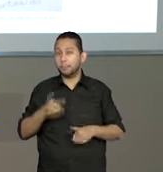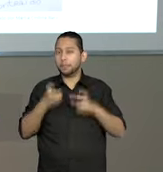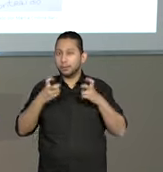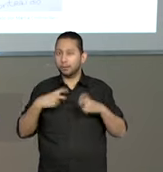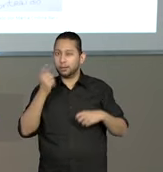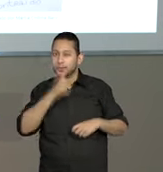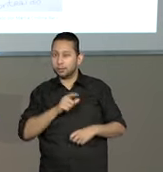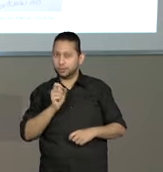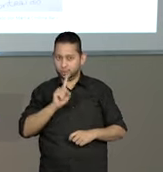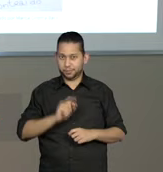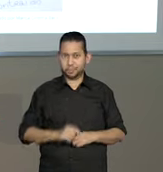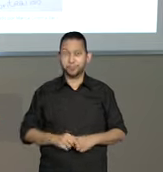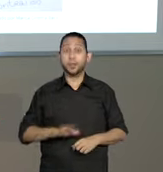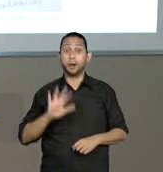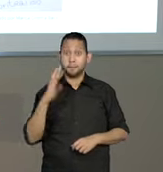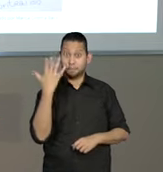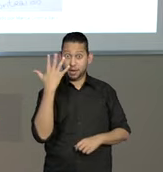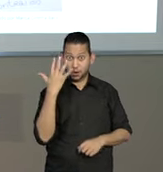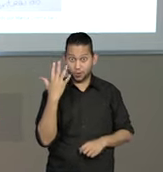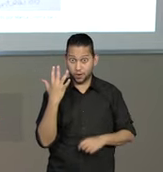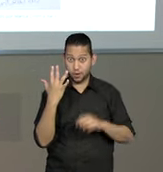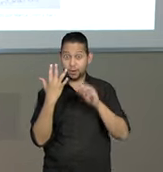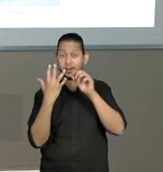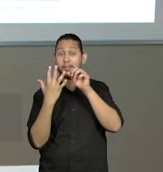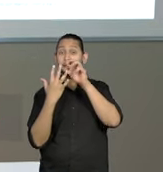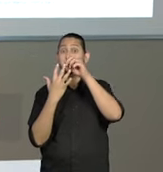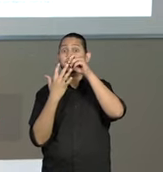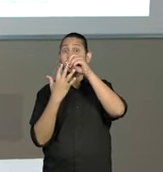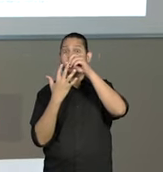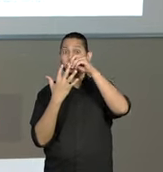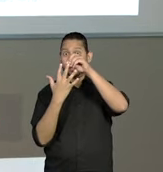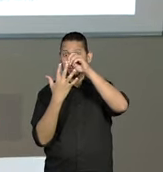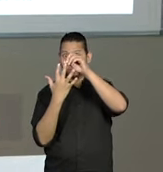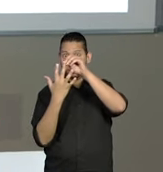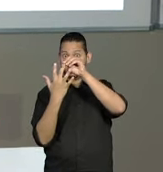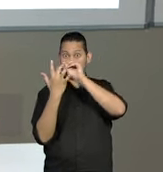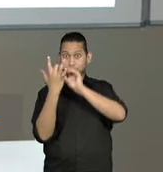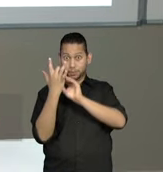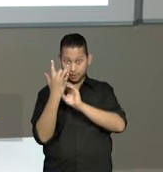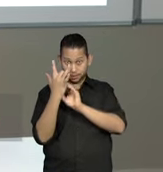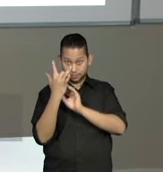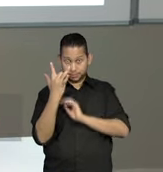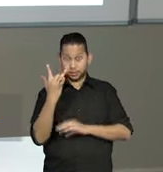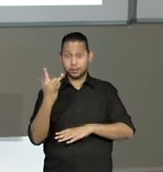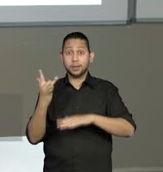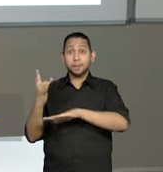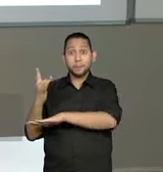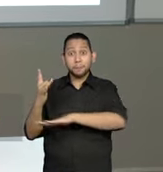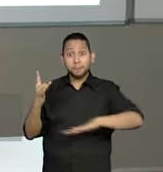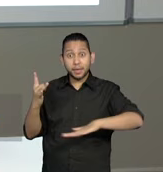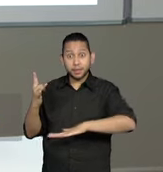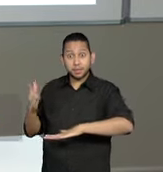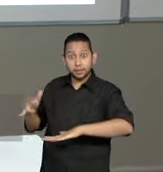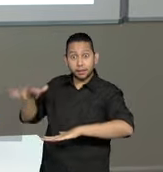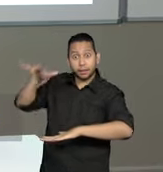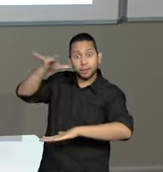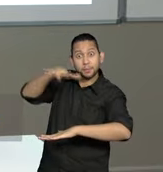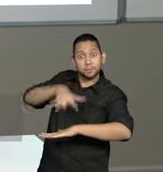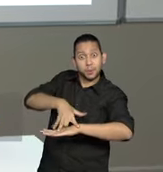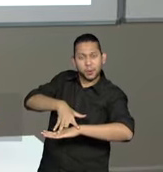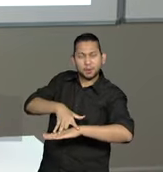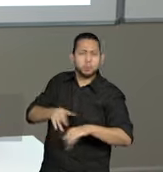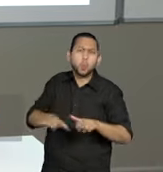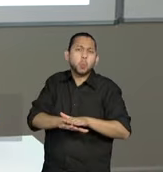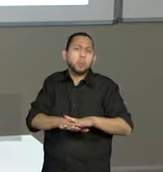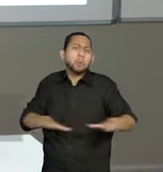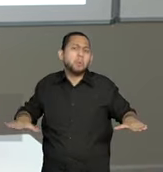tendões. Vocês vão pegar o dedo médio de vocês, apoiar numa mesa, numa cadeira,